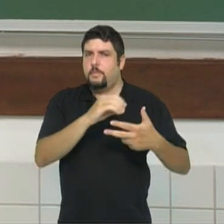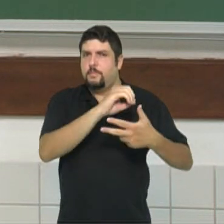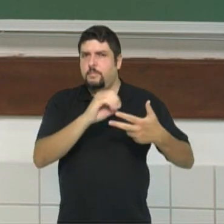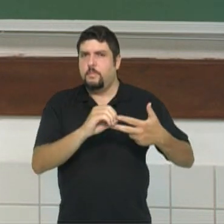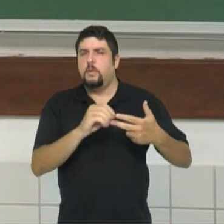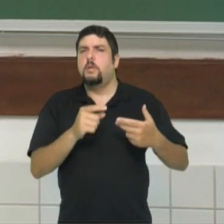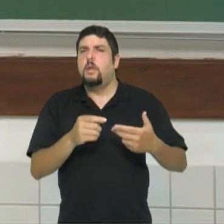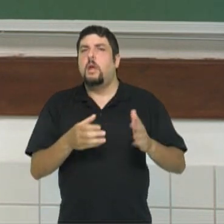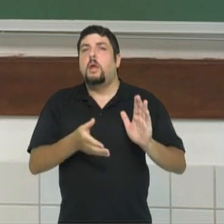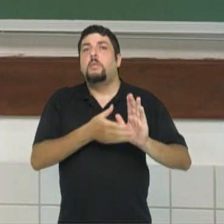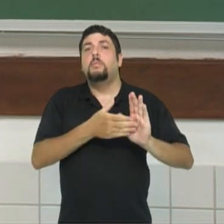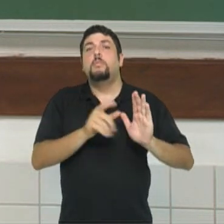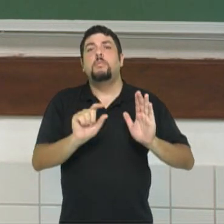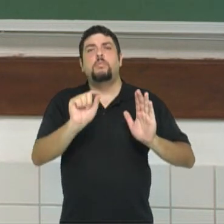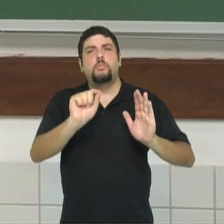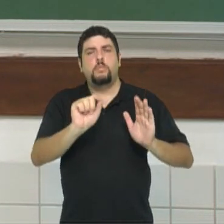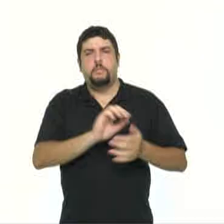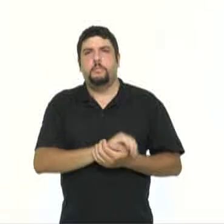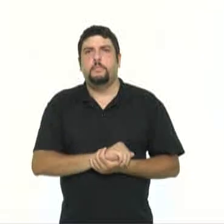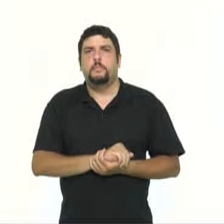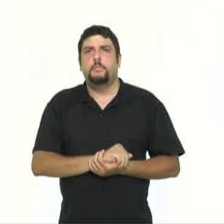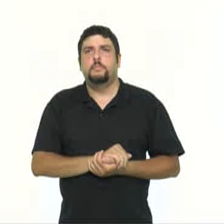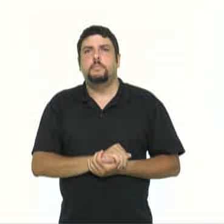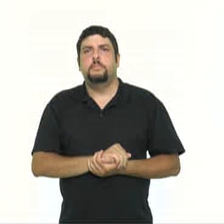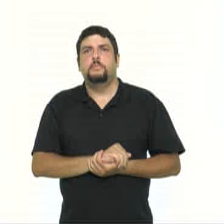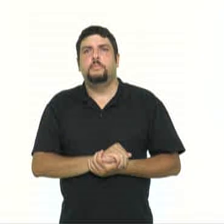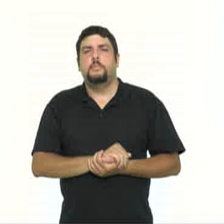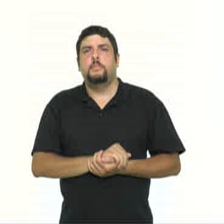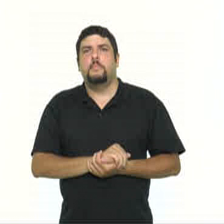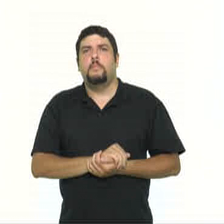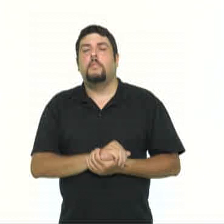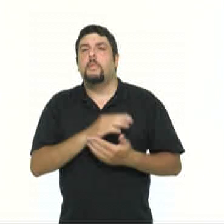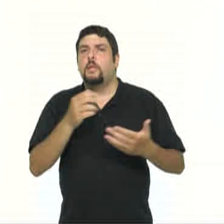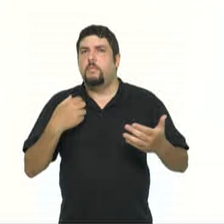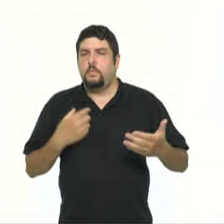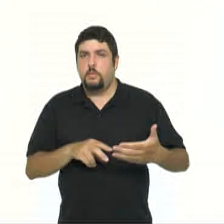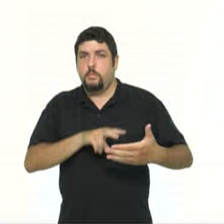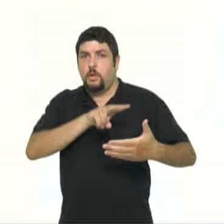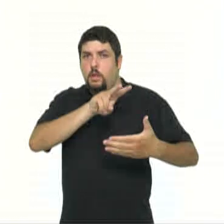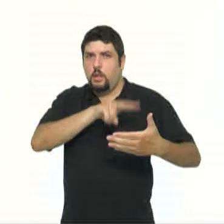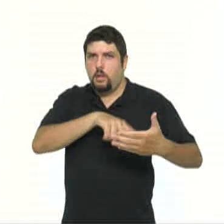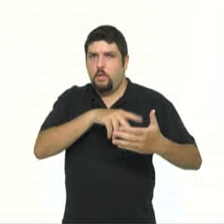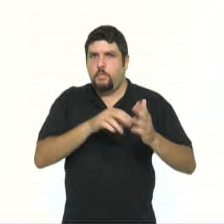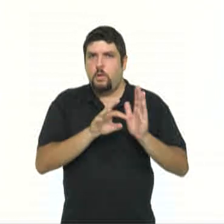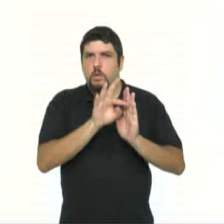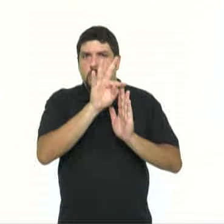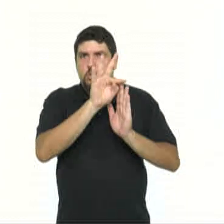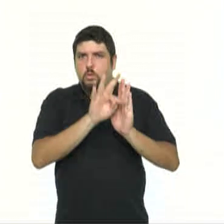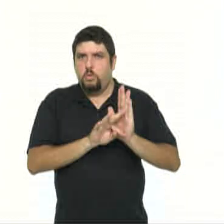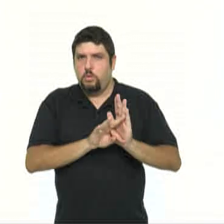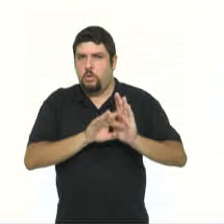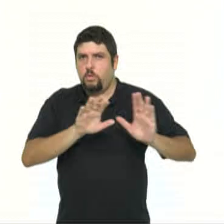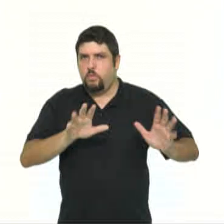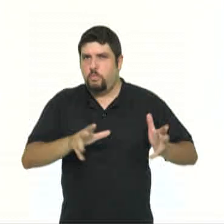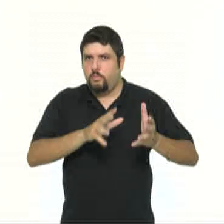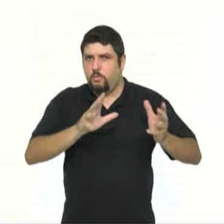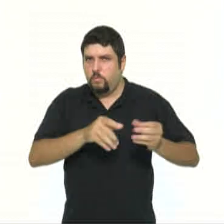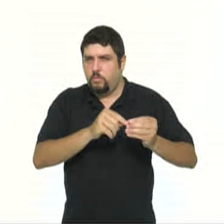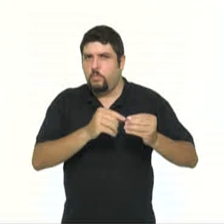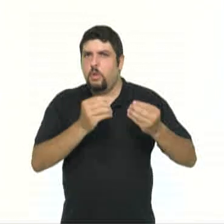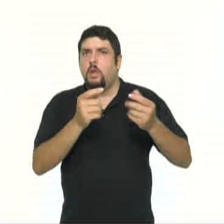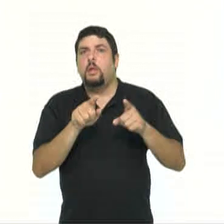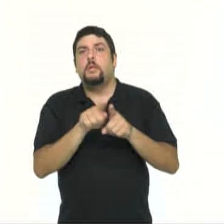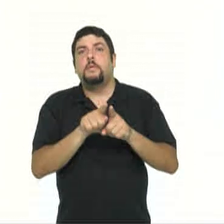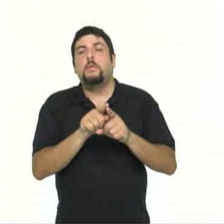redação? A proposta era a seguinte: a partir da leitura dos textos motivadores seguintes e